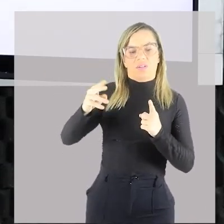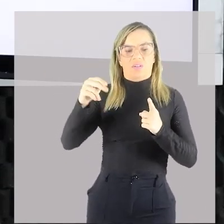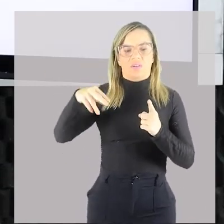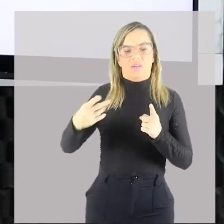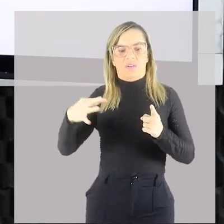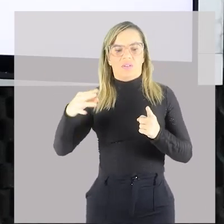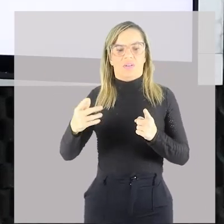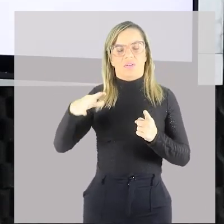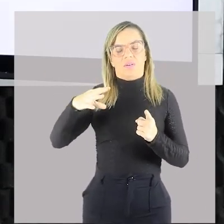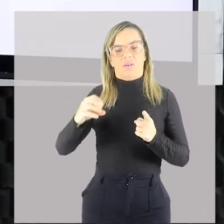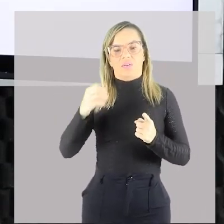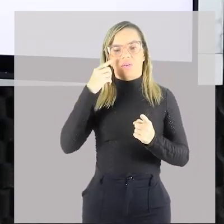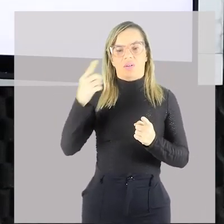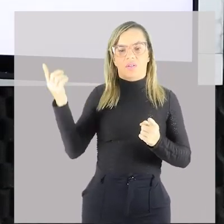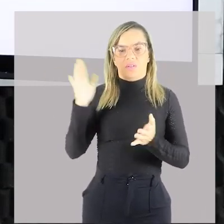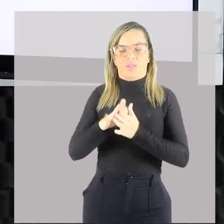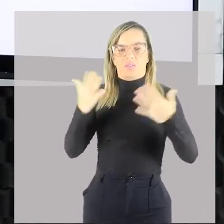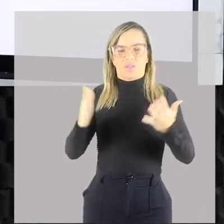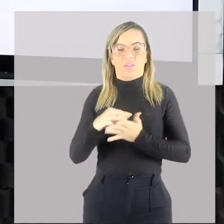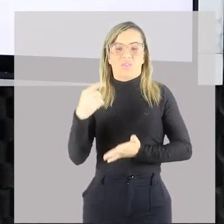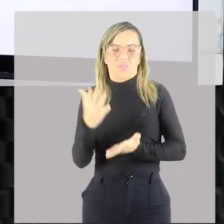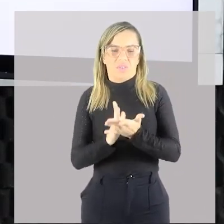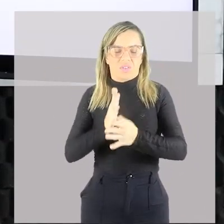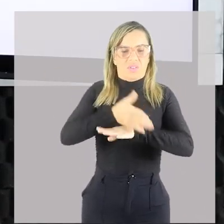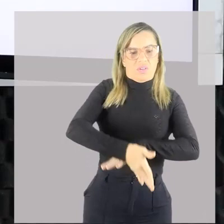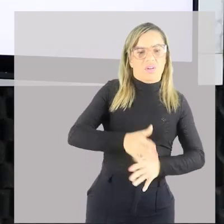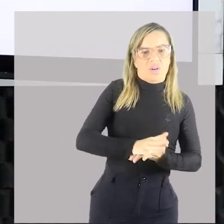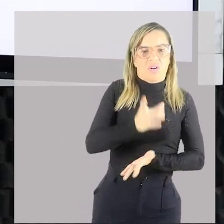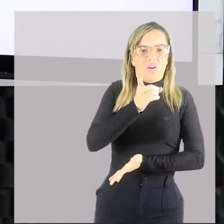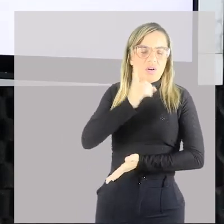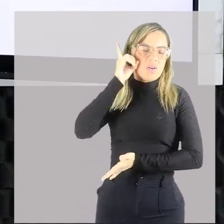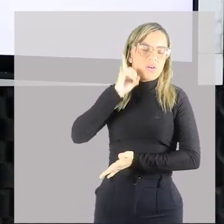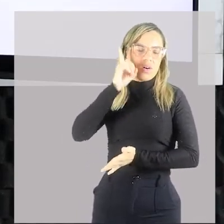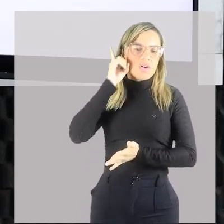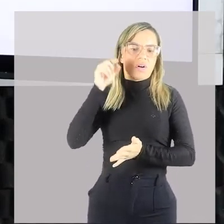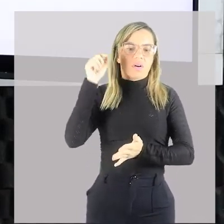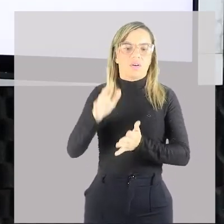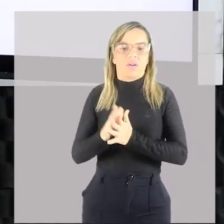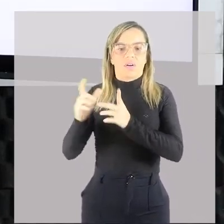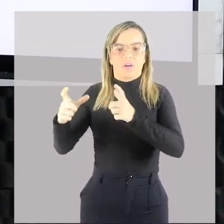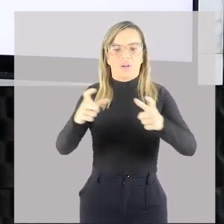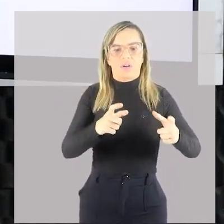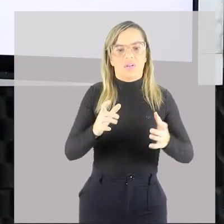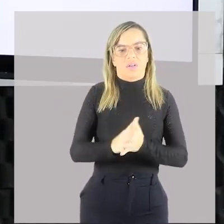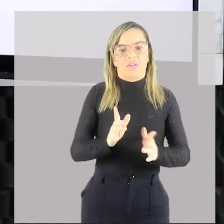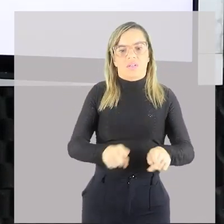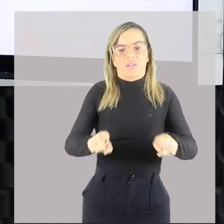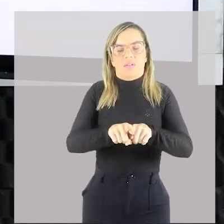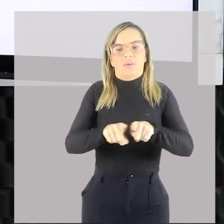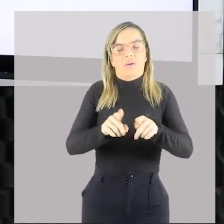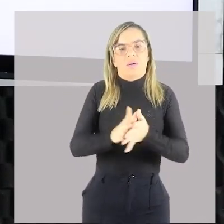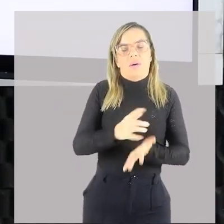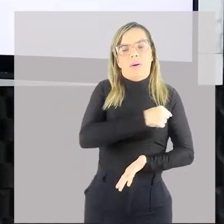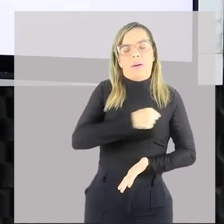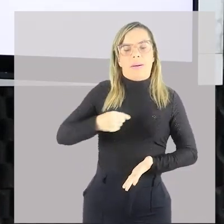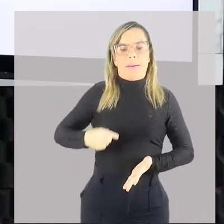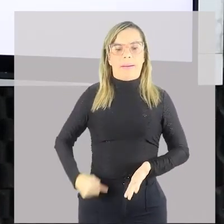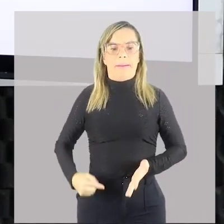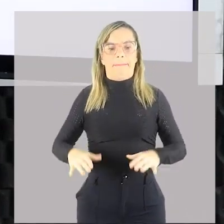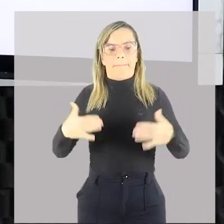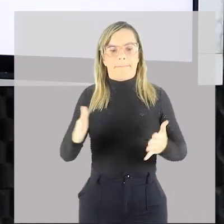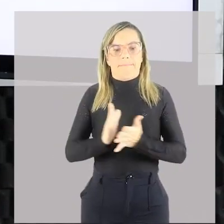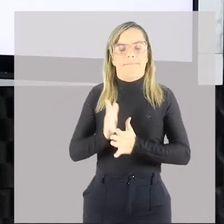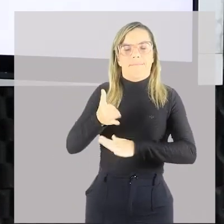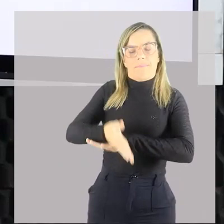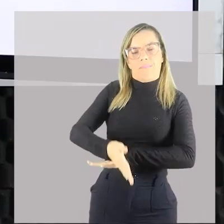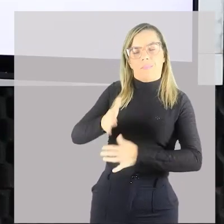caso, nós estamos falando de invasões, né, dos Estados Unidos a determinados locais, da China também a determinados locais, e não é o caso, então,